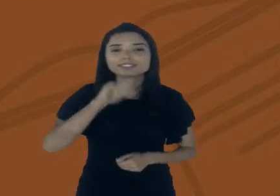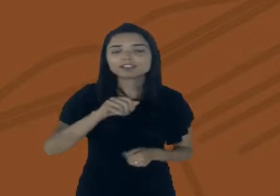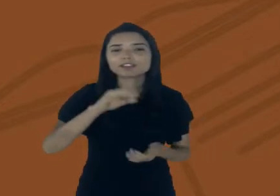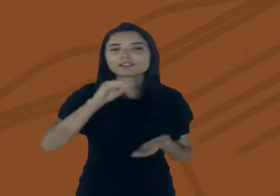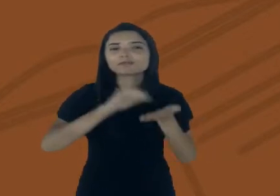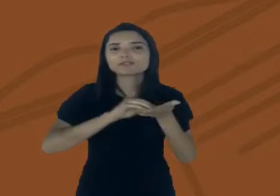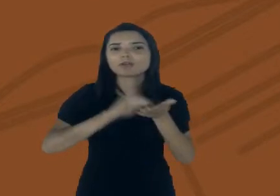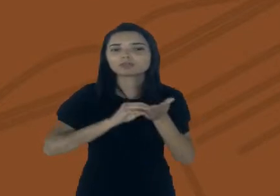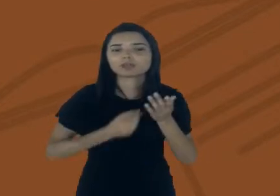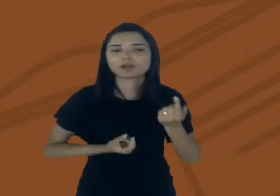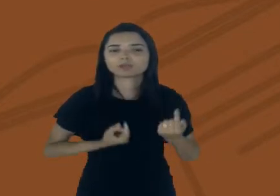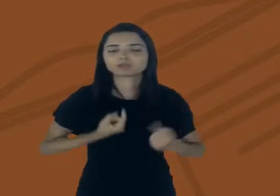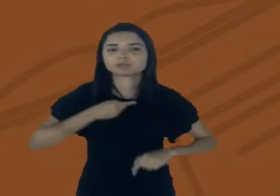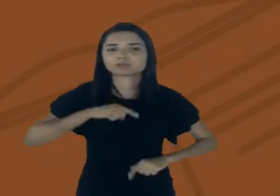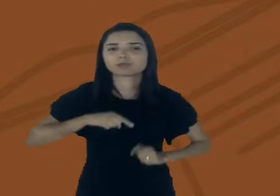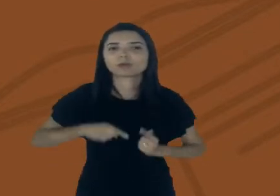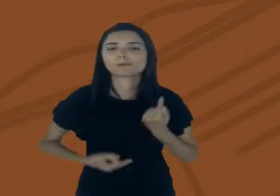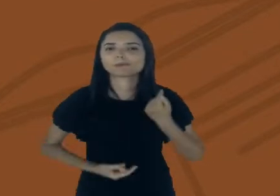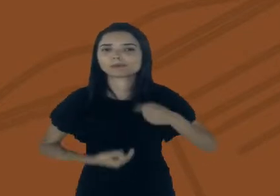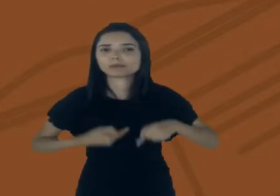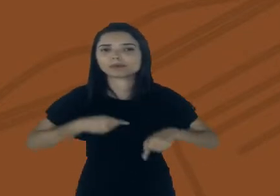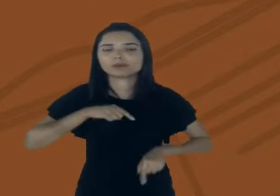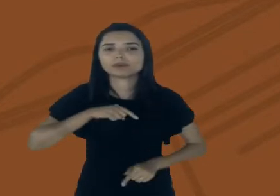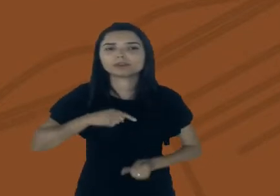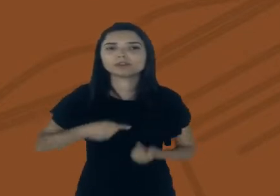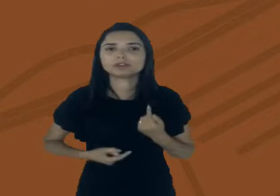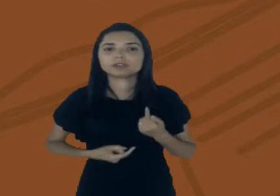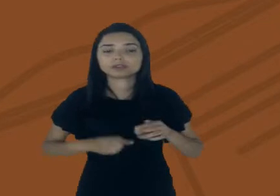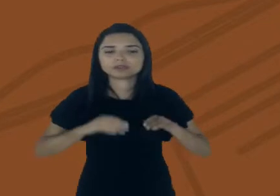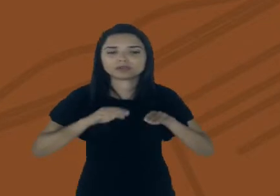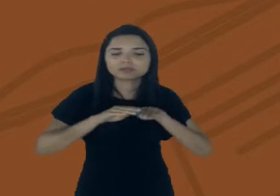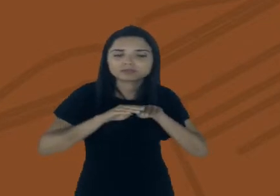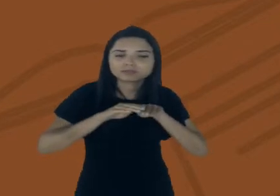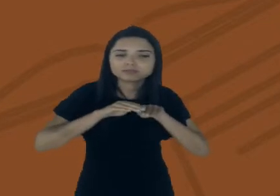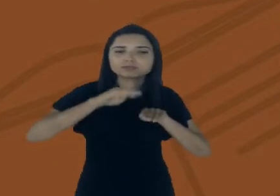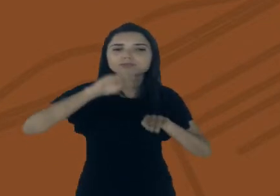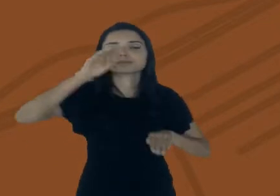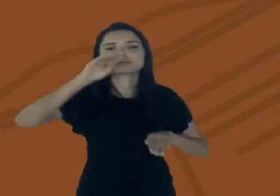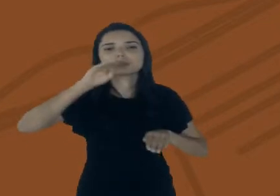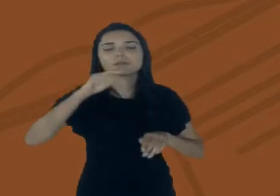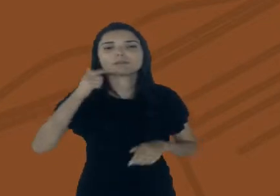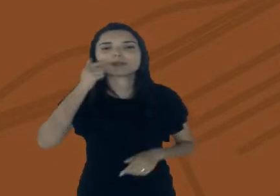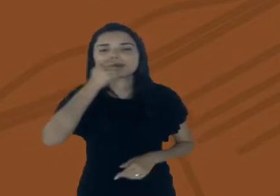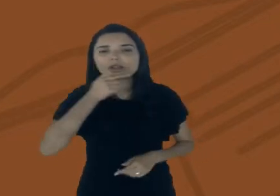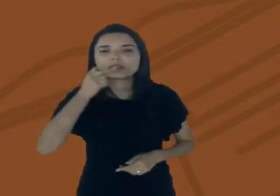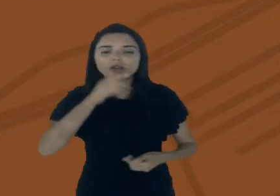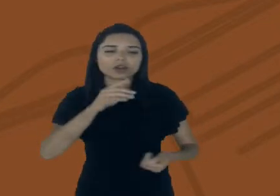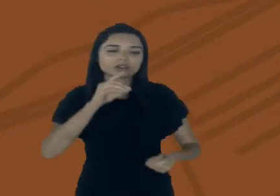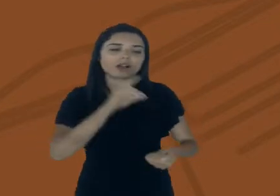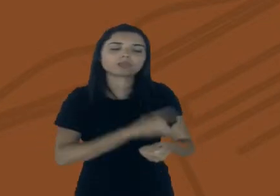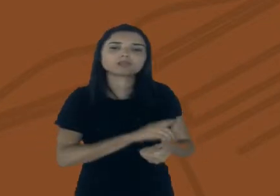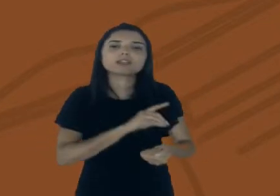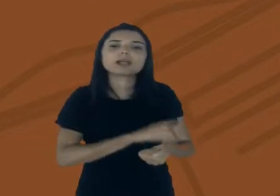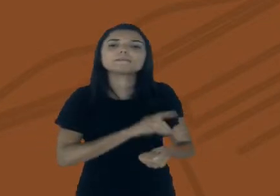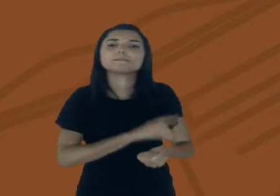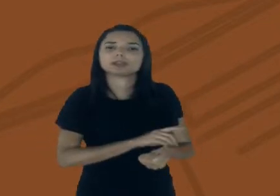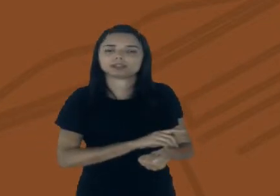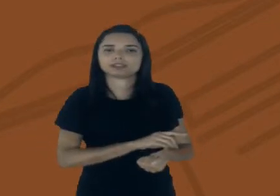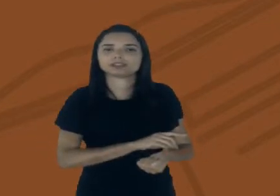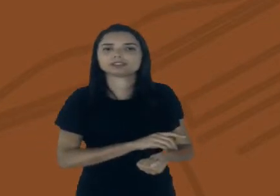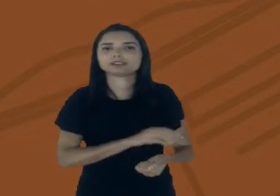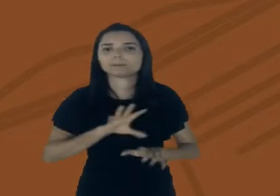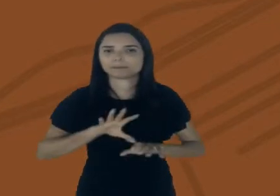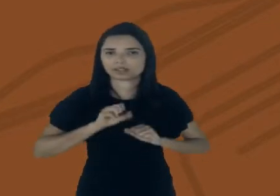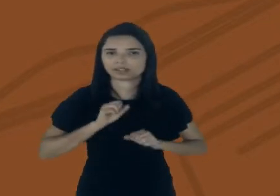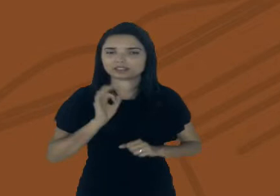metabolização da glicose e, consequentemente, acarretar a diabetes. Certo? Então, foi como eu falei, a insulina ela é